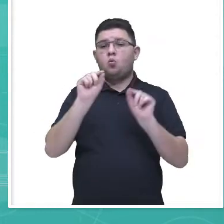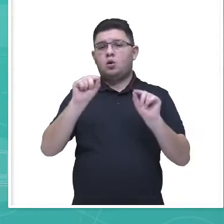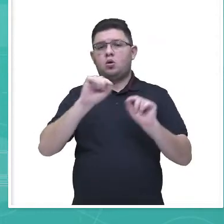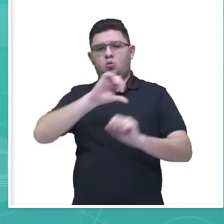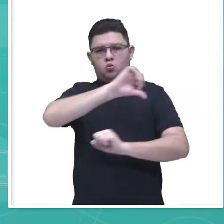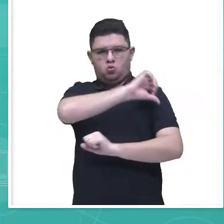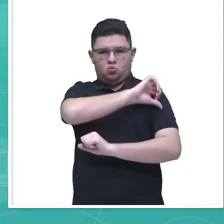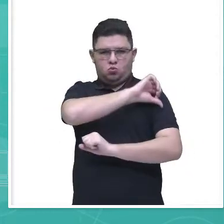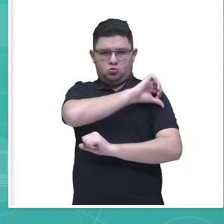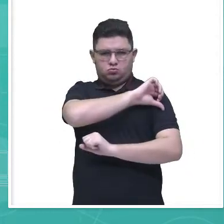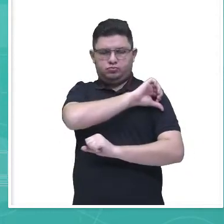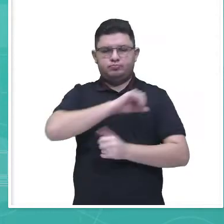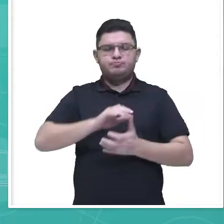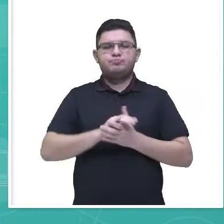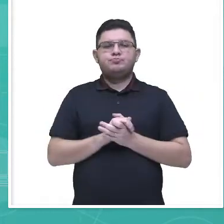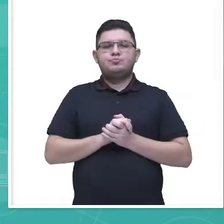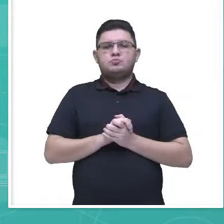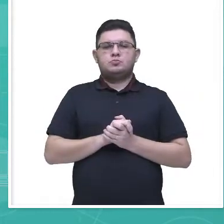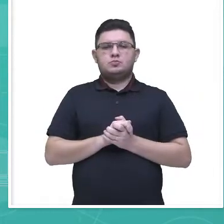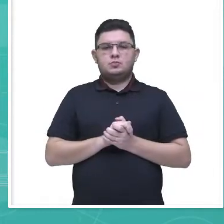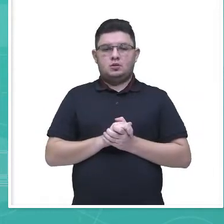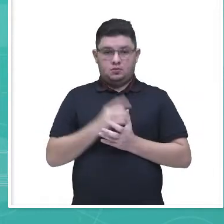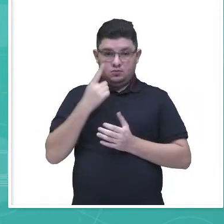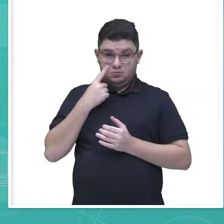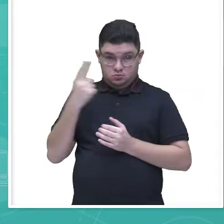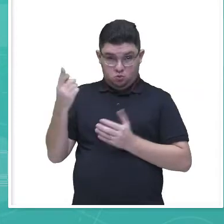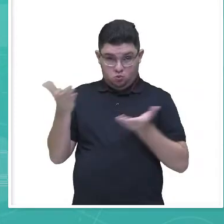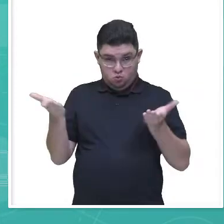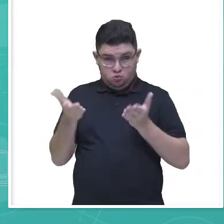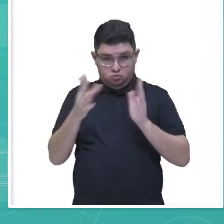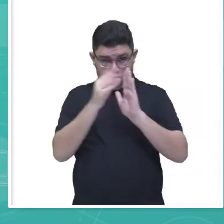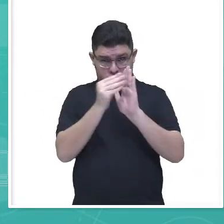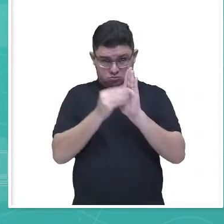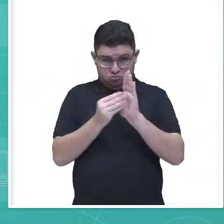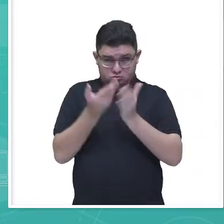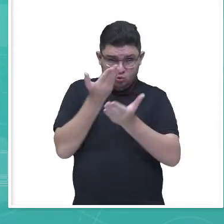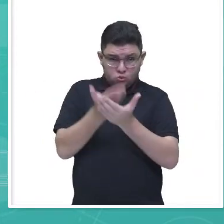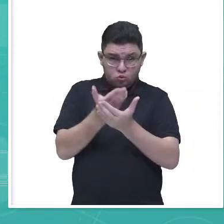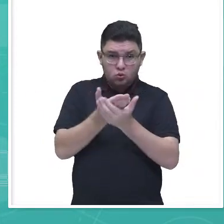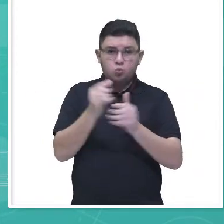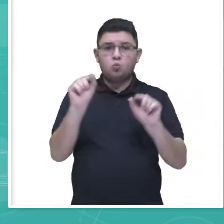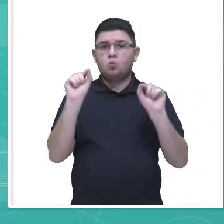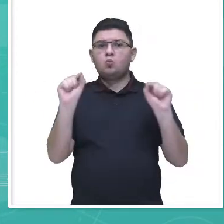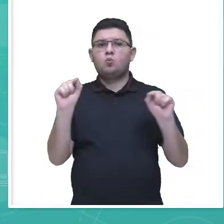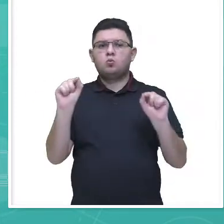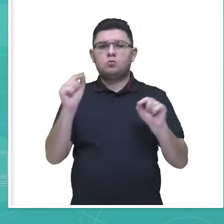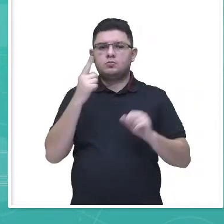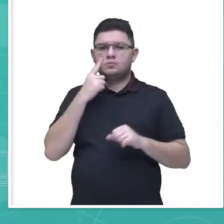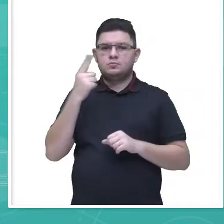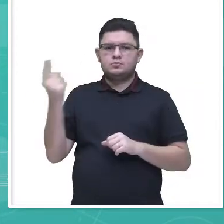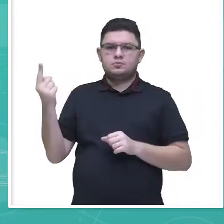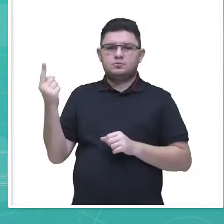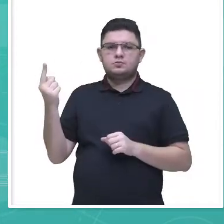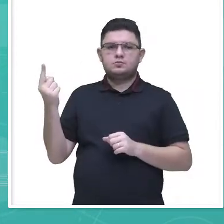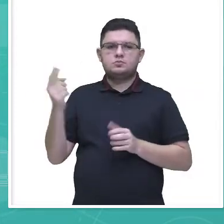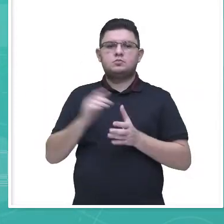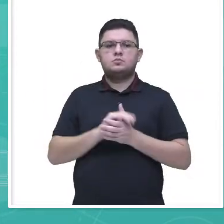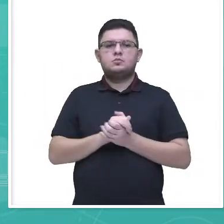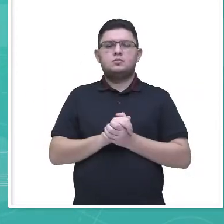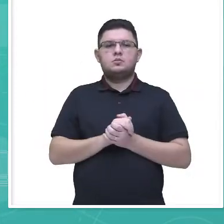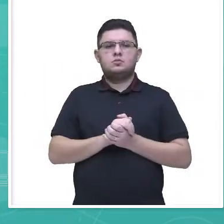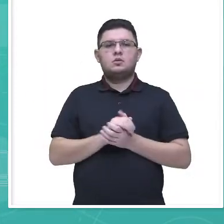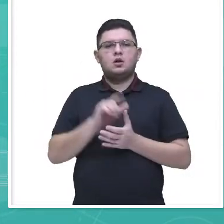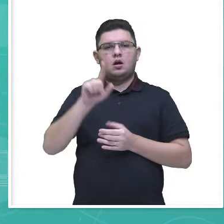fundamental, certo? Vamos ver aí qual é o conteúdo que a gente vai estudar na aula de hoje? Então, hoje nós vamos estudar ali sobre as unidades